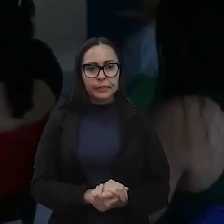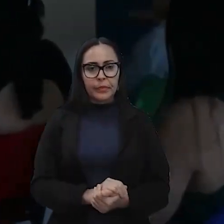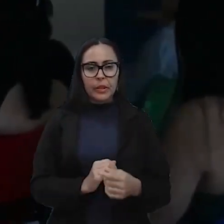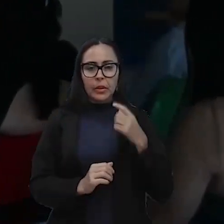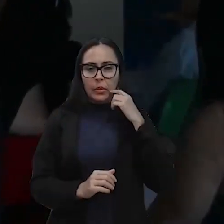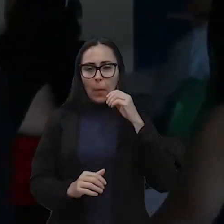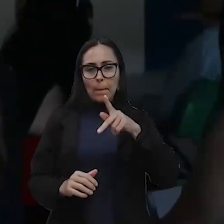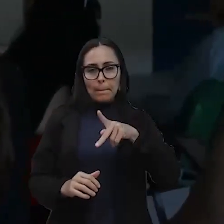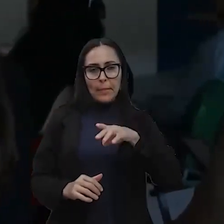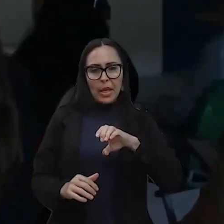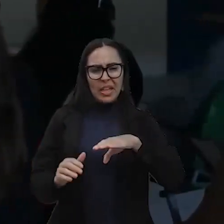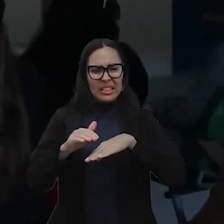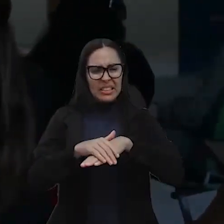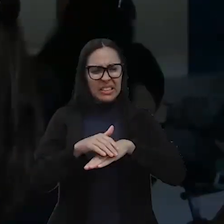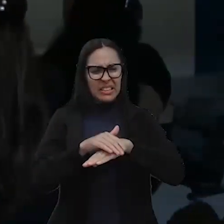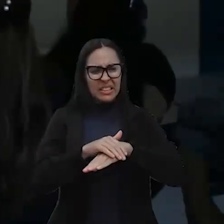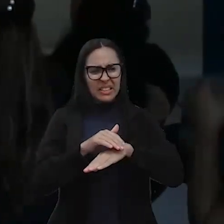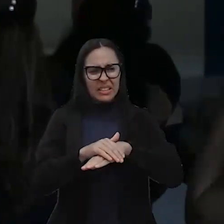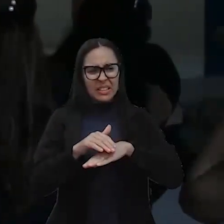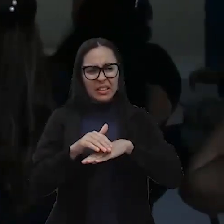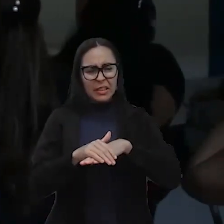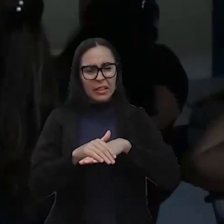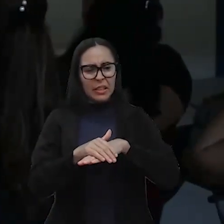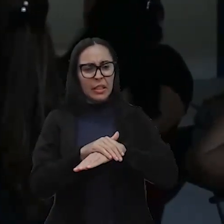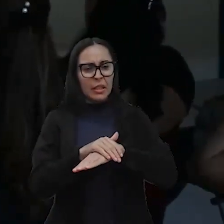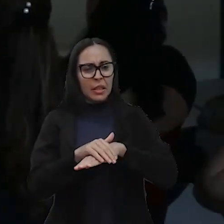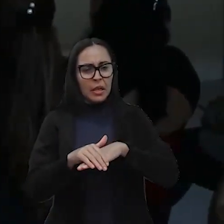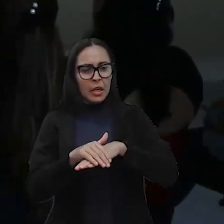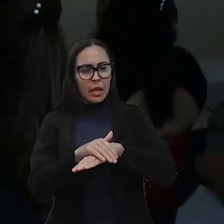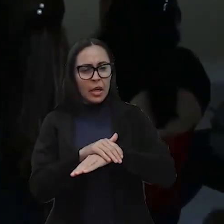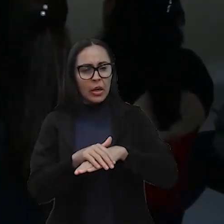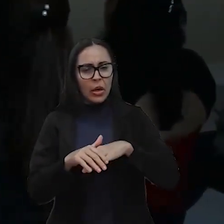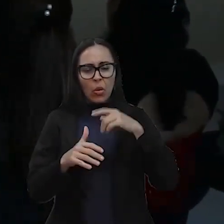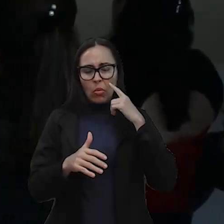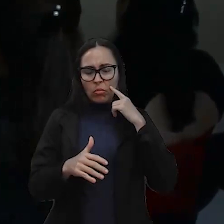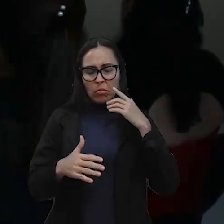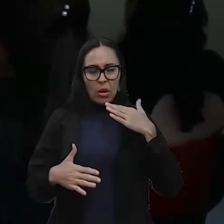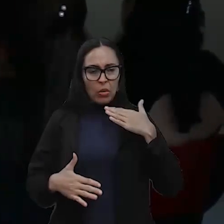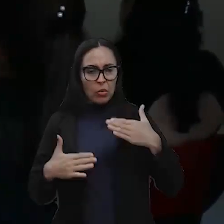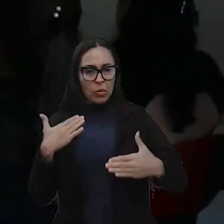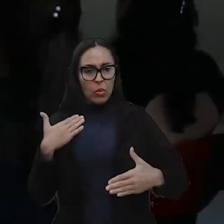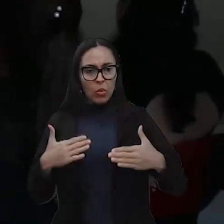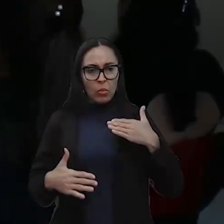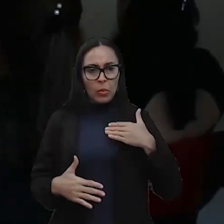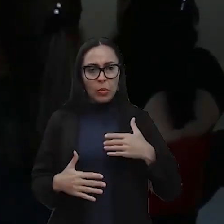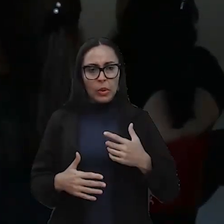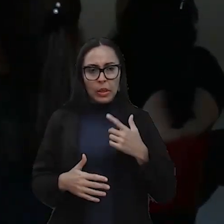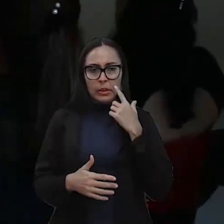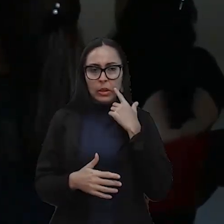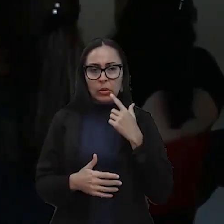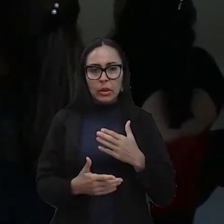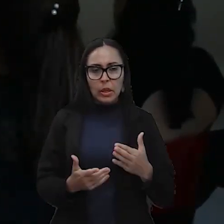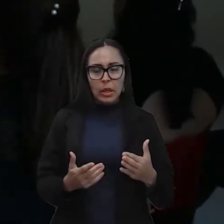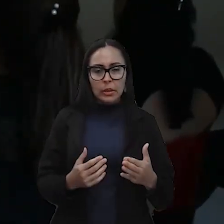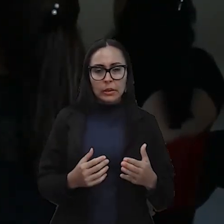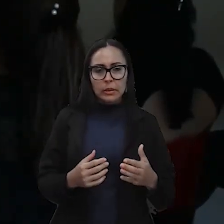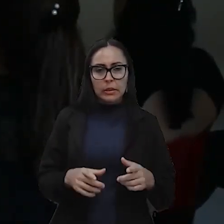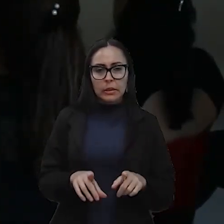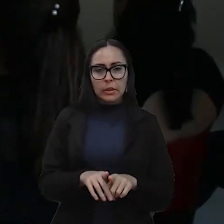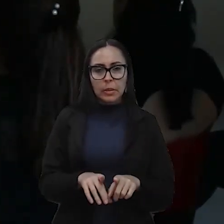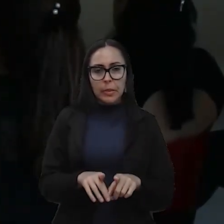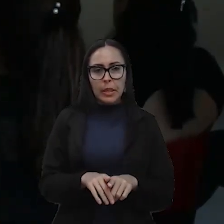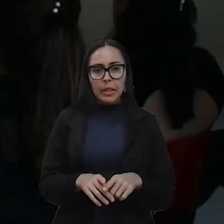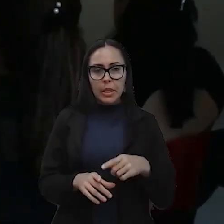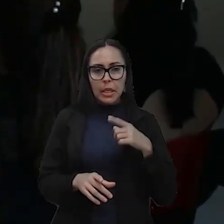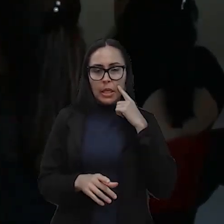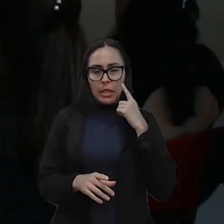hormônios estão fazendo aproveitamento em algum local do corpo e aí está comprometendo a questão de vascularização também,